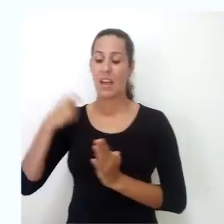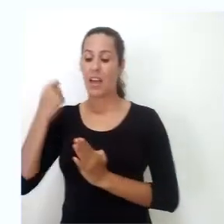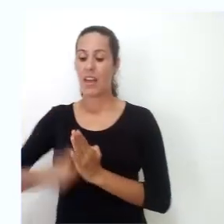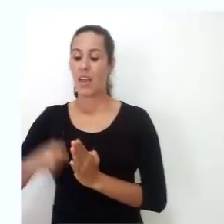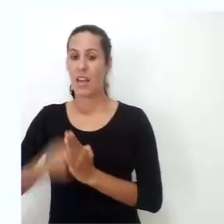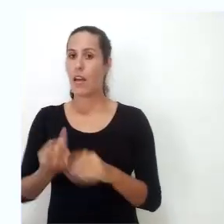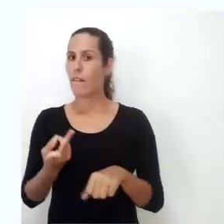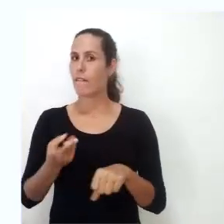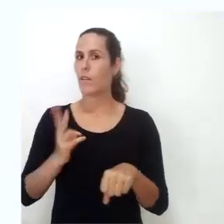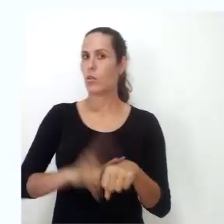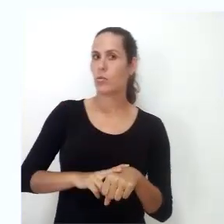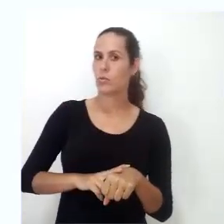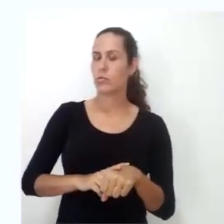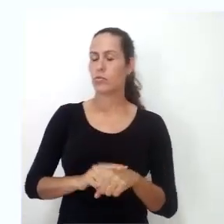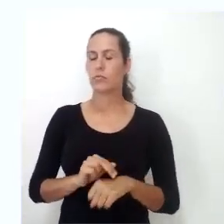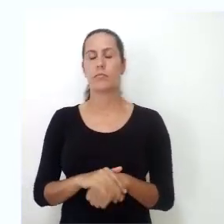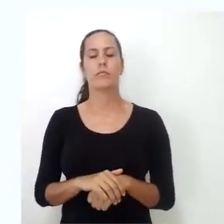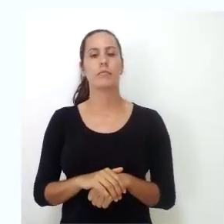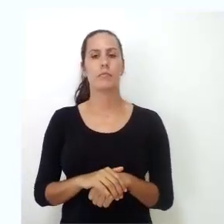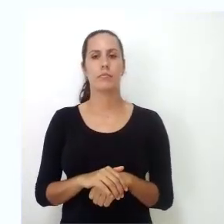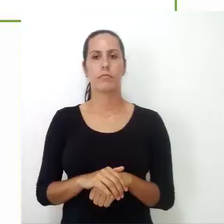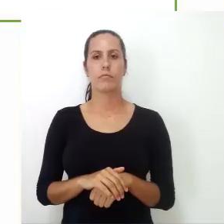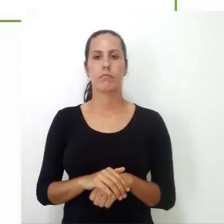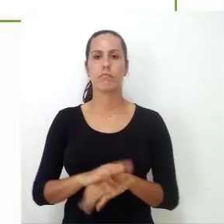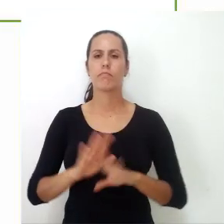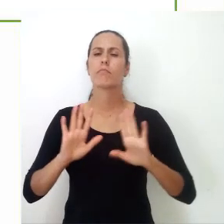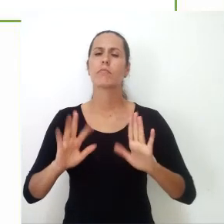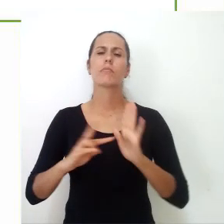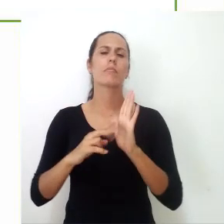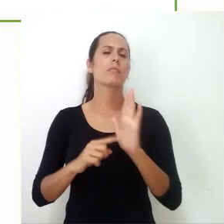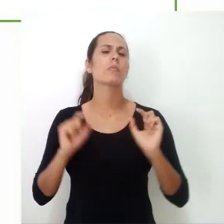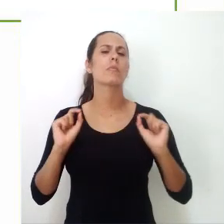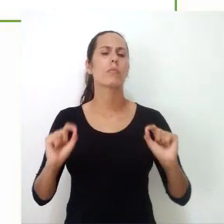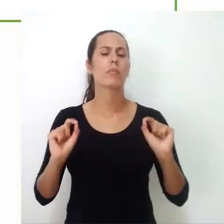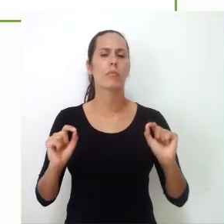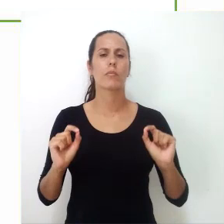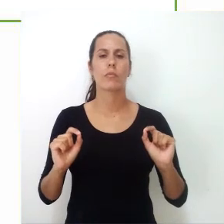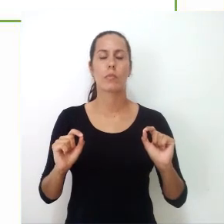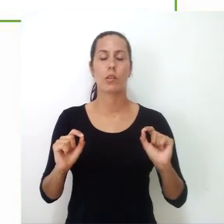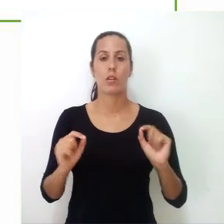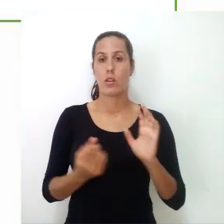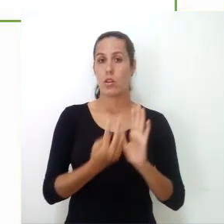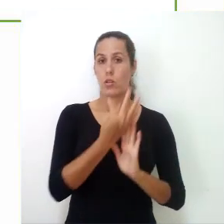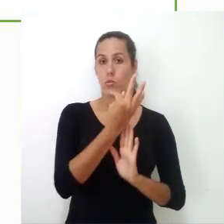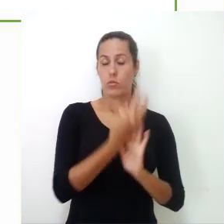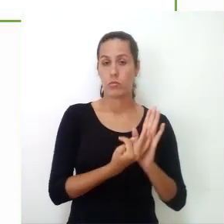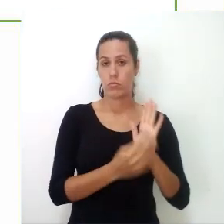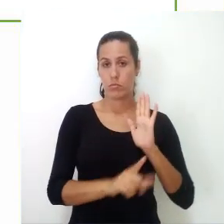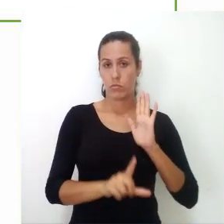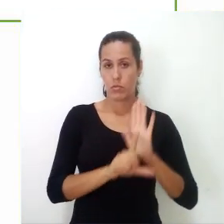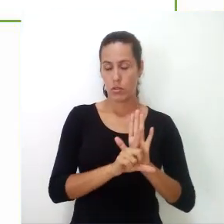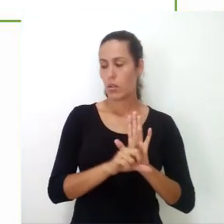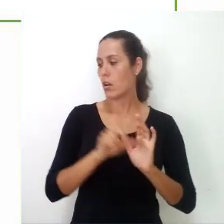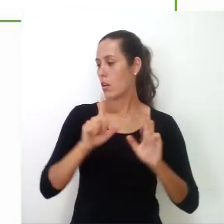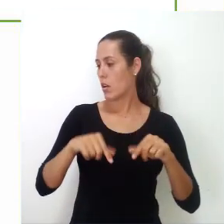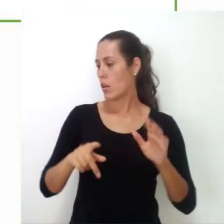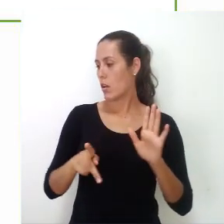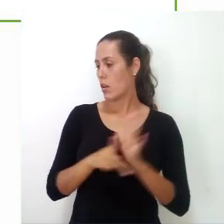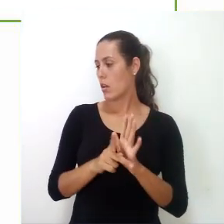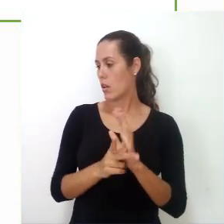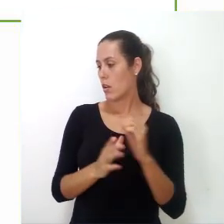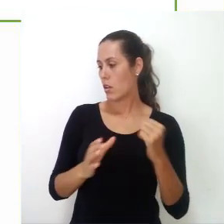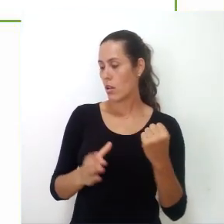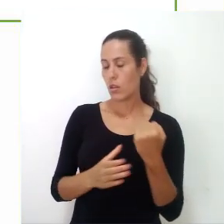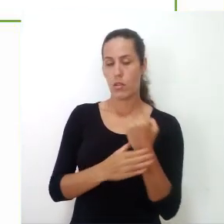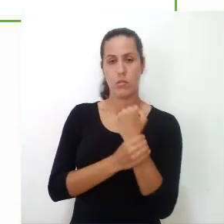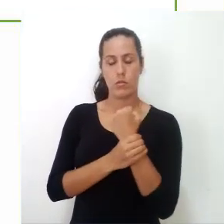e deveres. Vamos lá. Em outras palavras, em outras coisas, os textos legais dão segurança